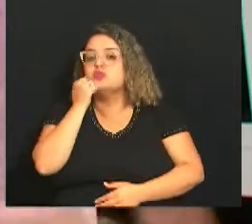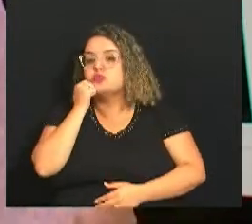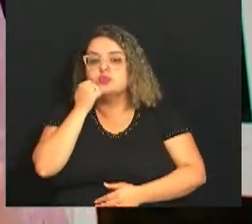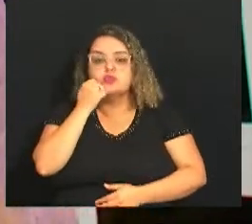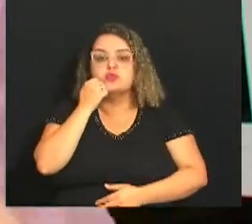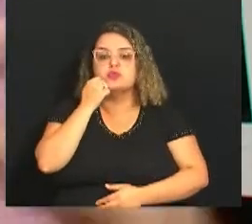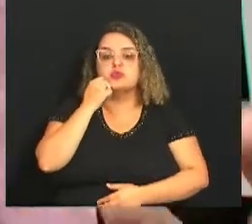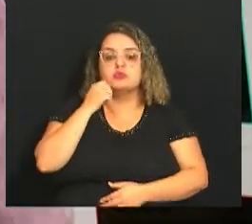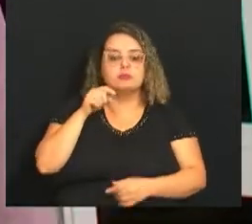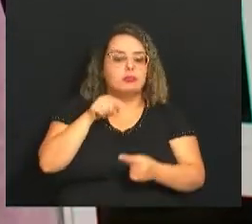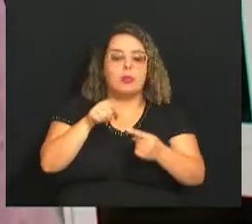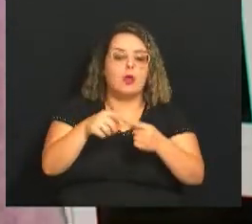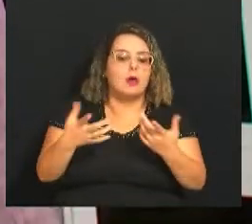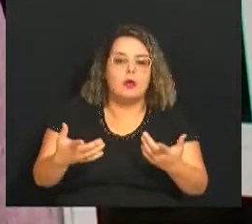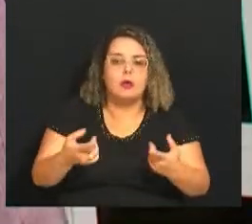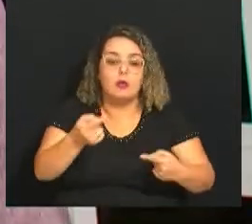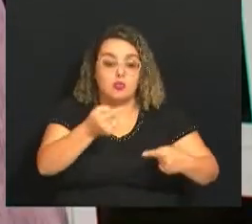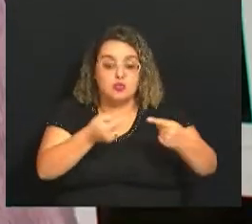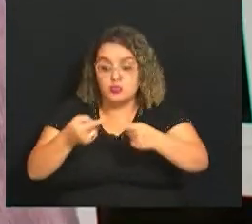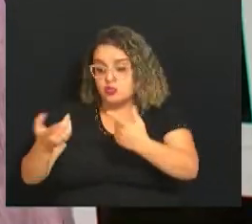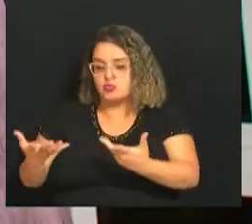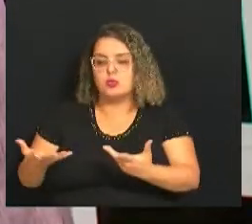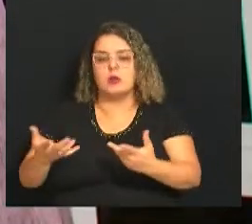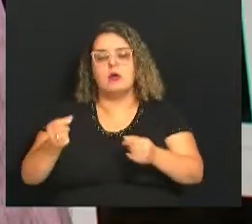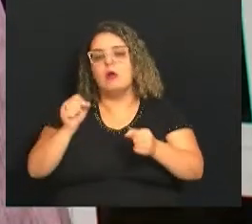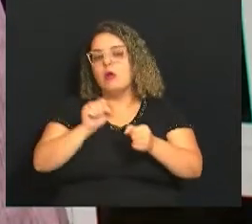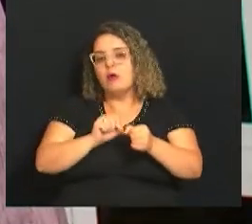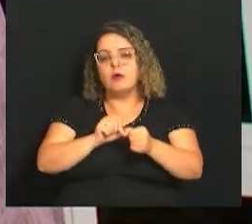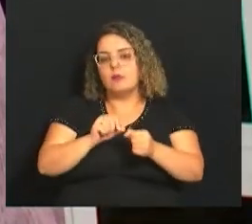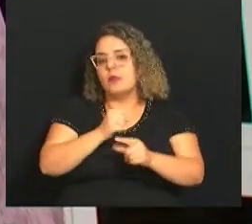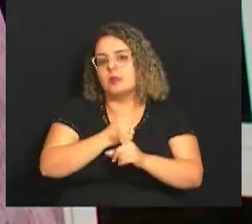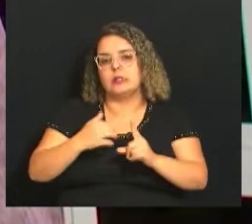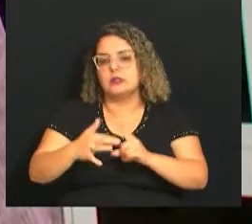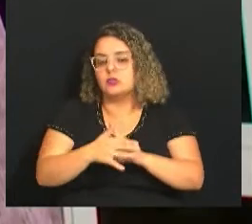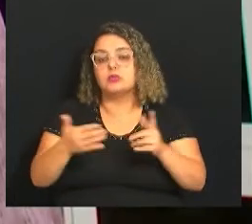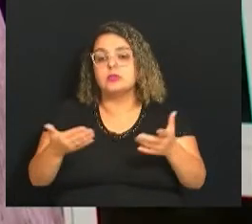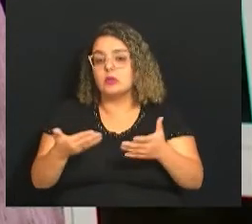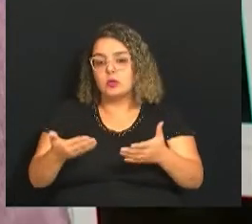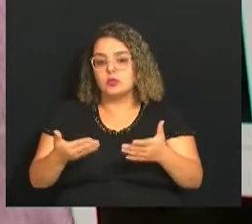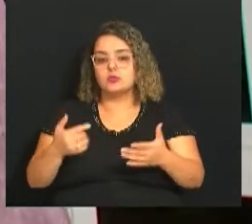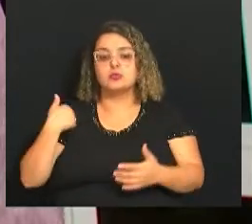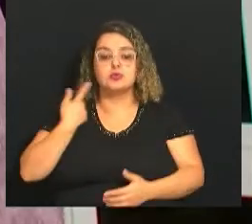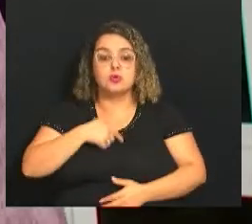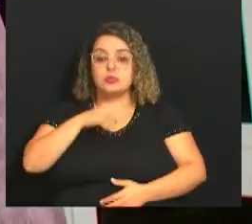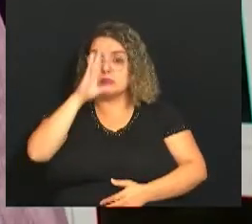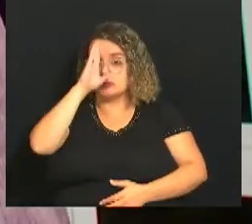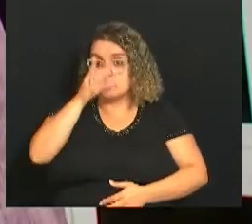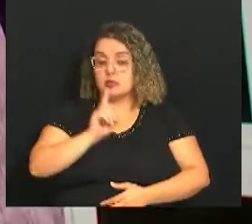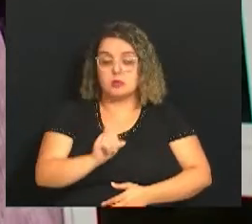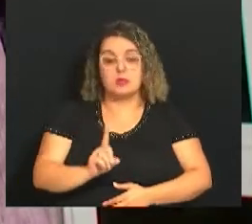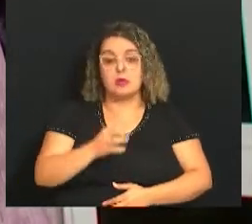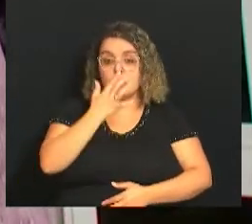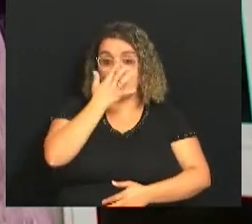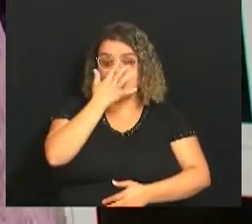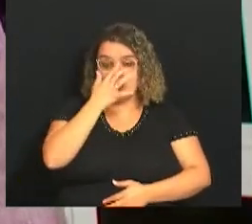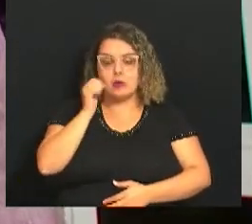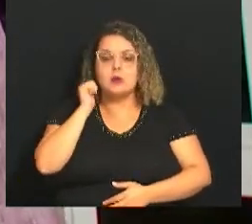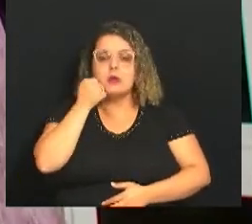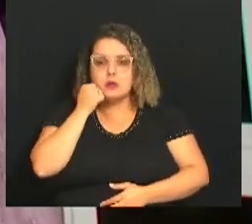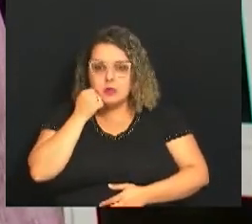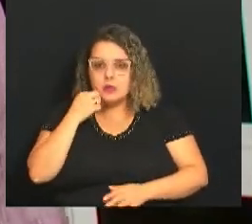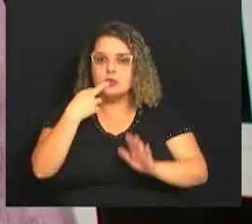sentido das disputas que são feitas na sociedade hoje que nós priorizamos. É a ciência que é feita com as regras,